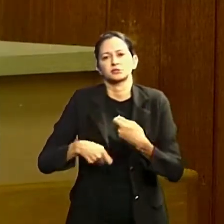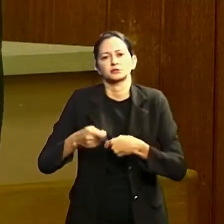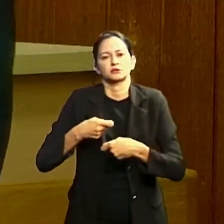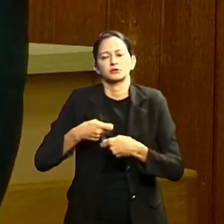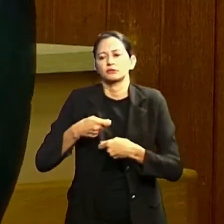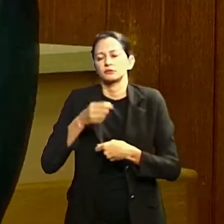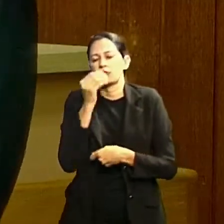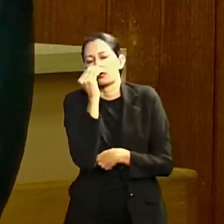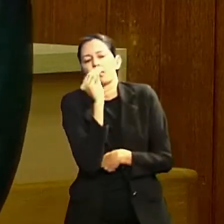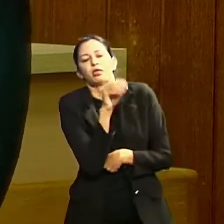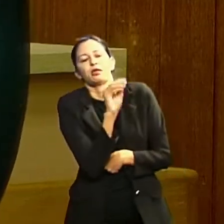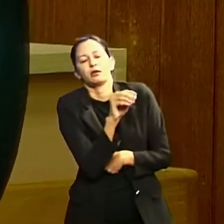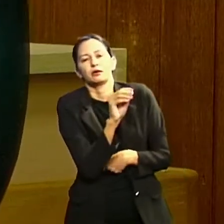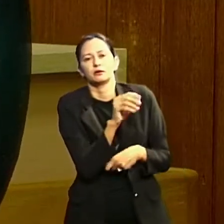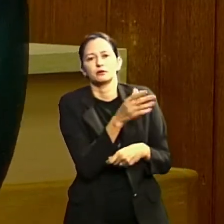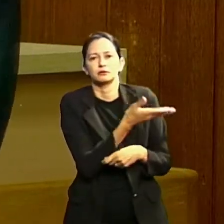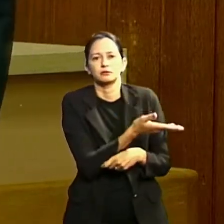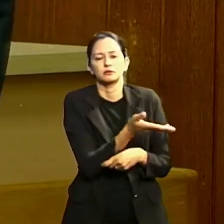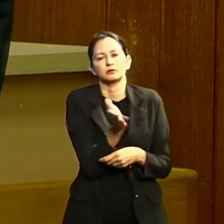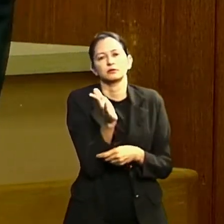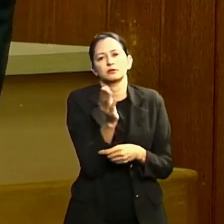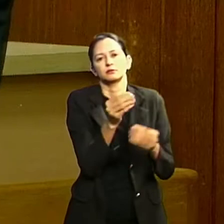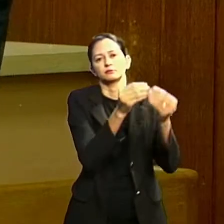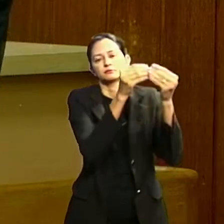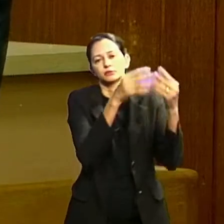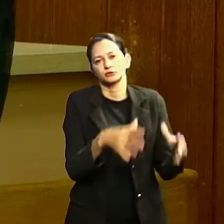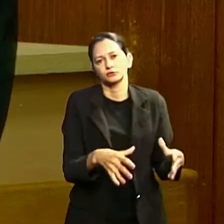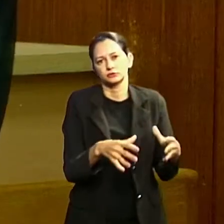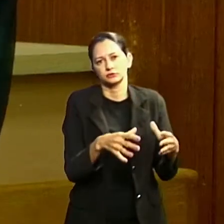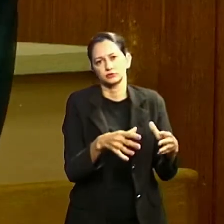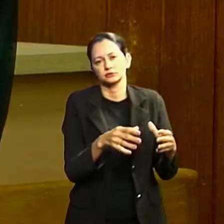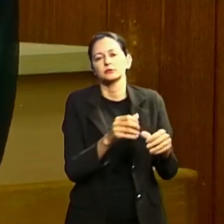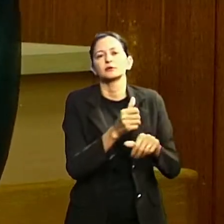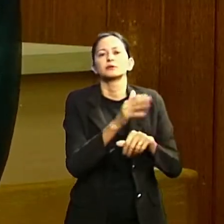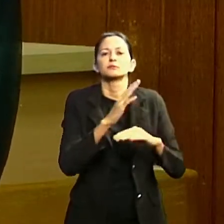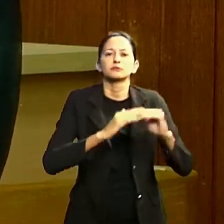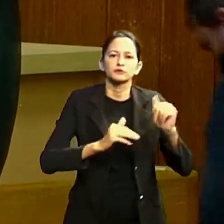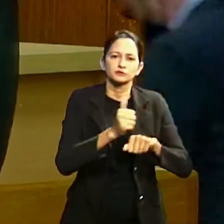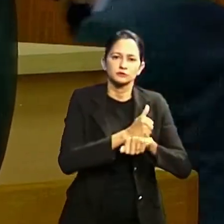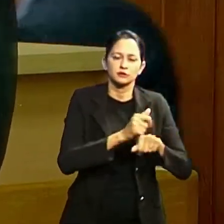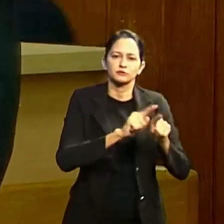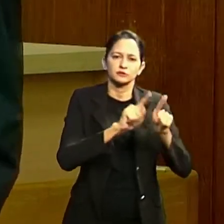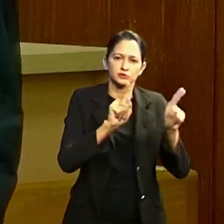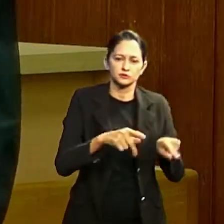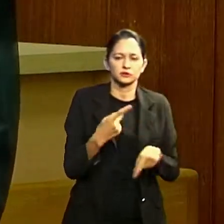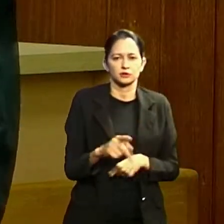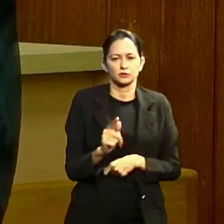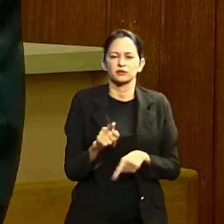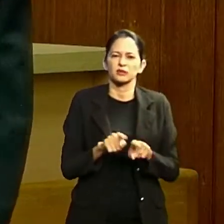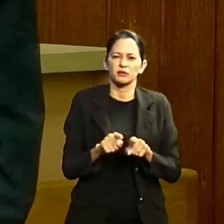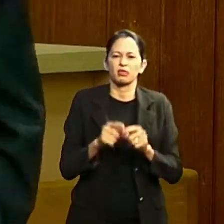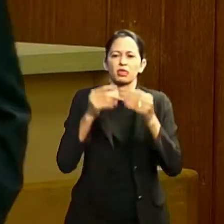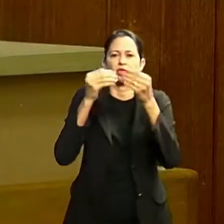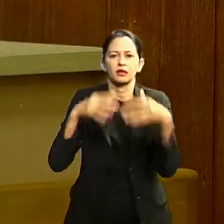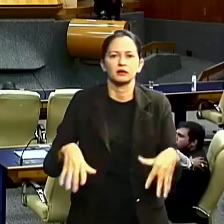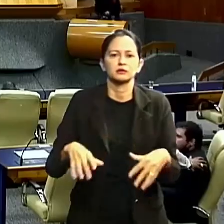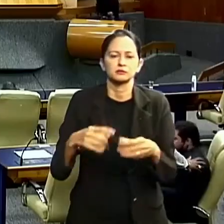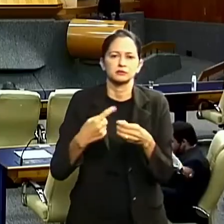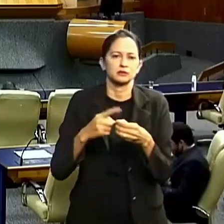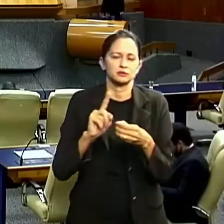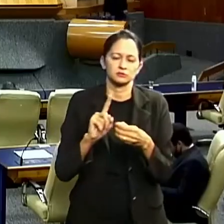para a sociedade destrua a carreira dos servidores de Goiânia e a própria cidade, como está acontecendo. Muito obrigado.